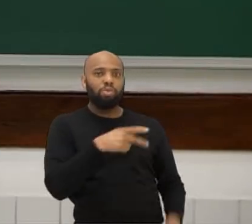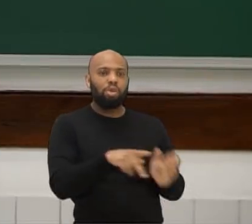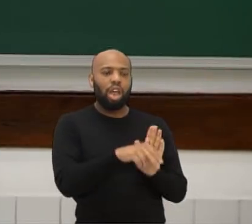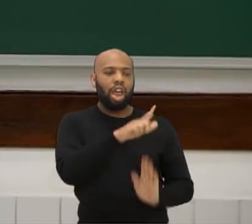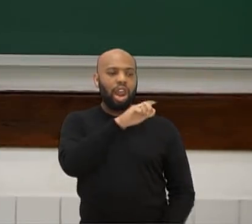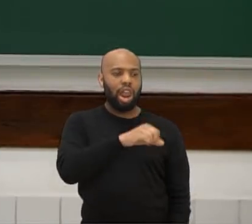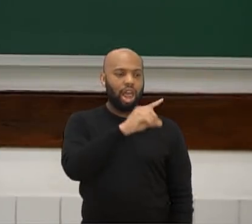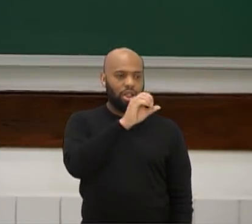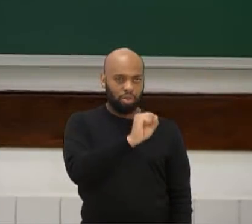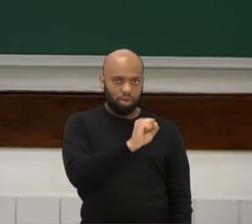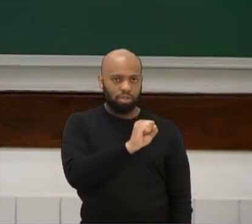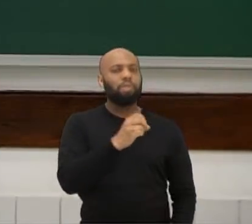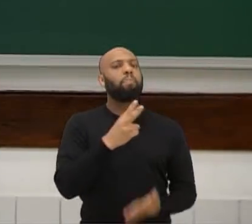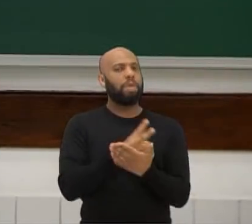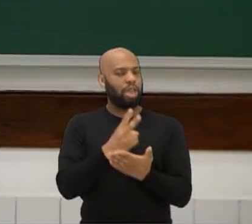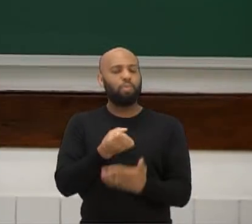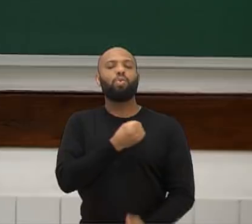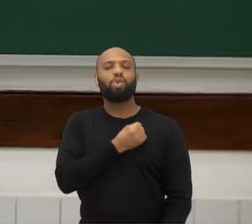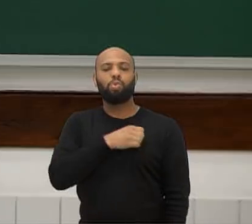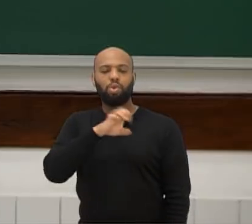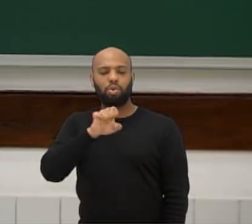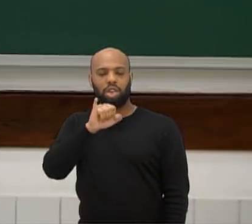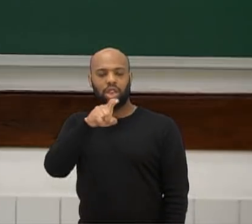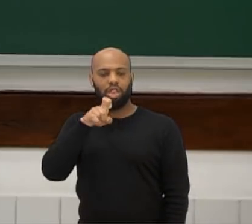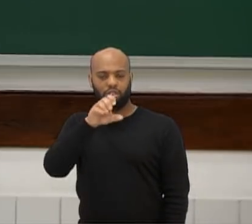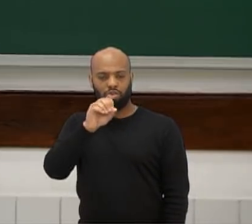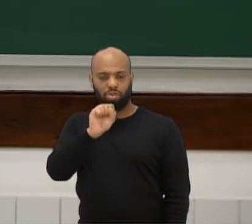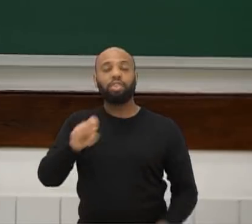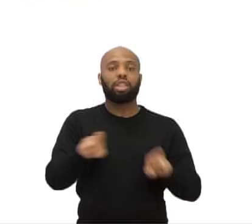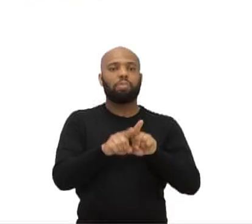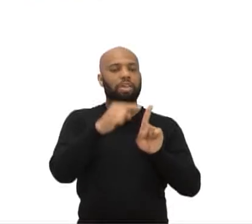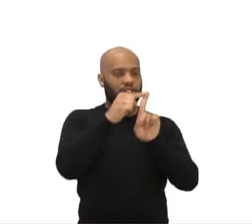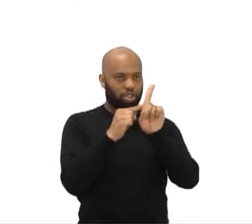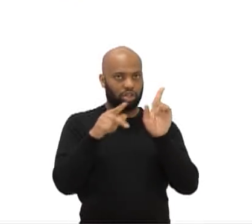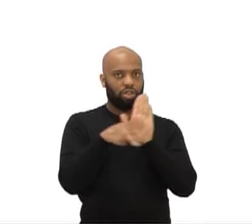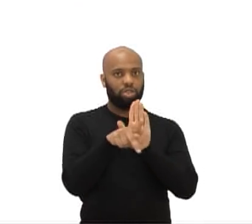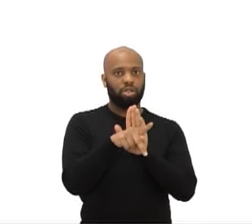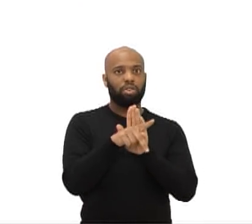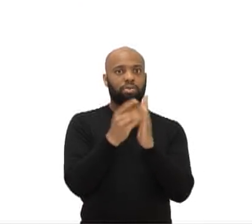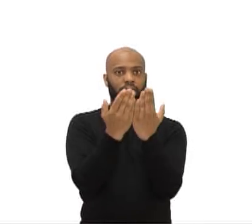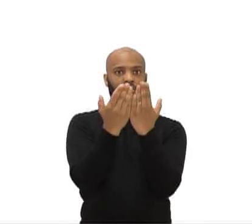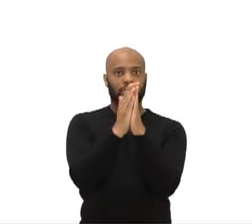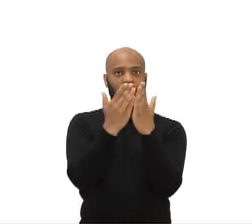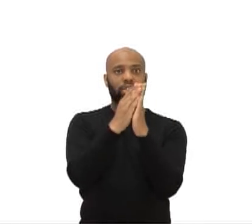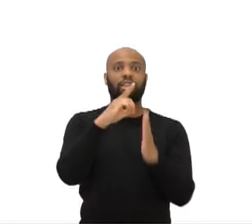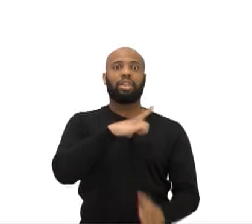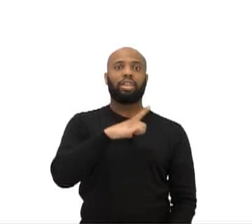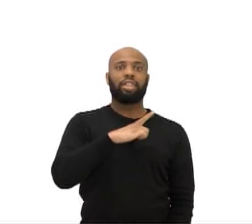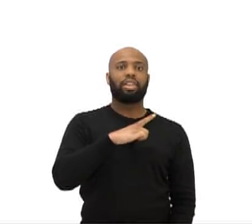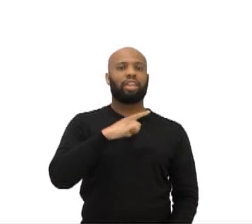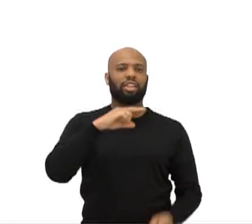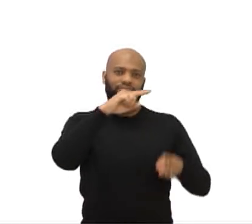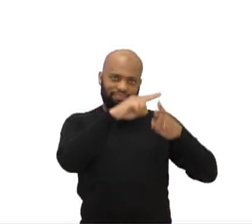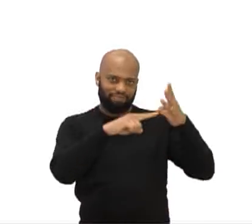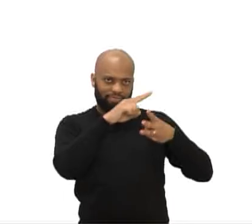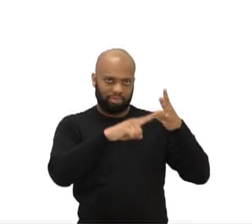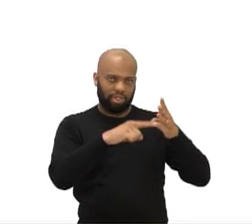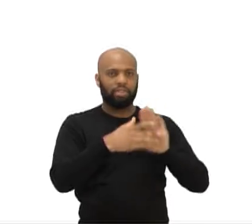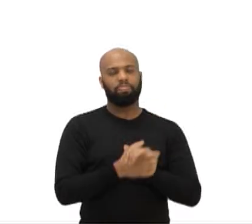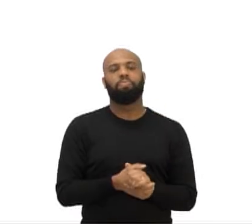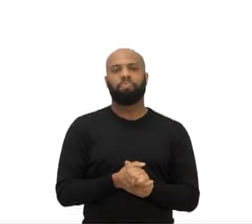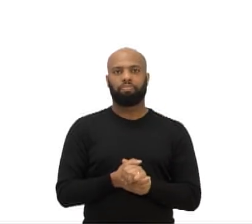ao número de lados. E tipos de simetria. Nós temos reflexão, translação